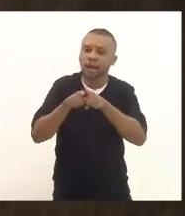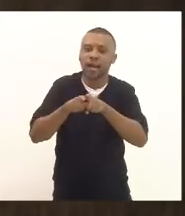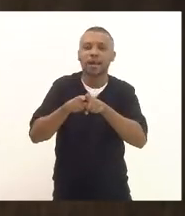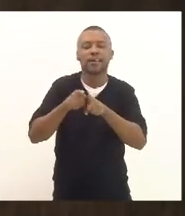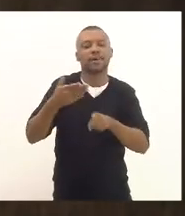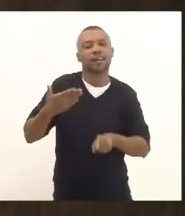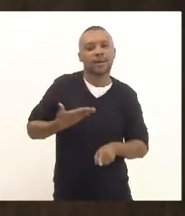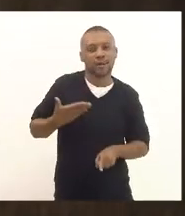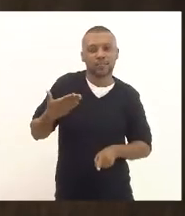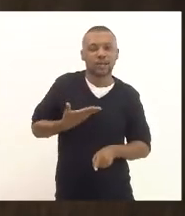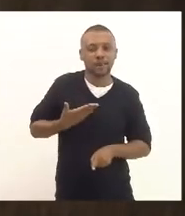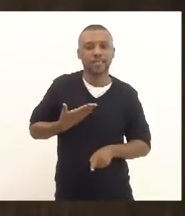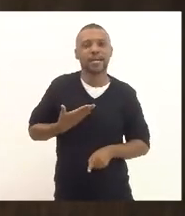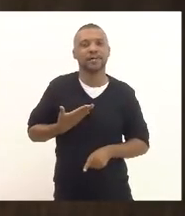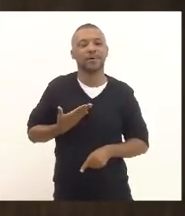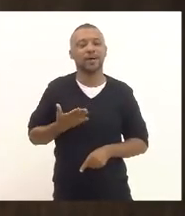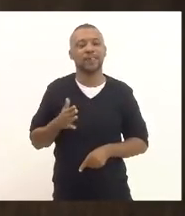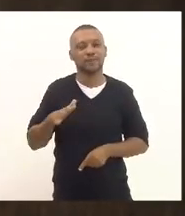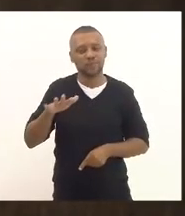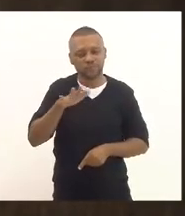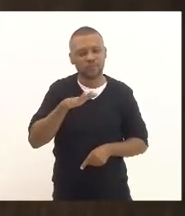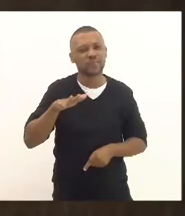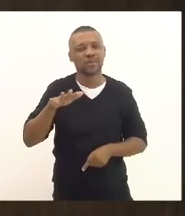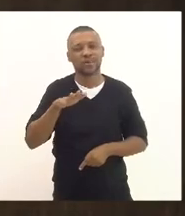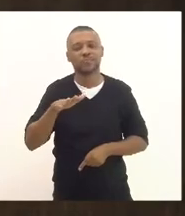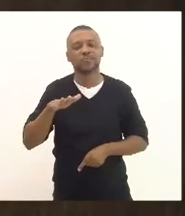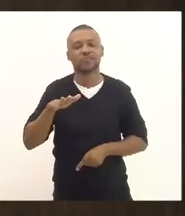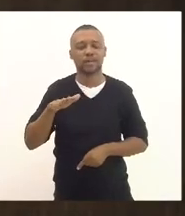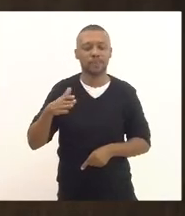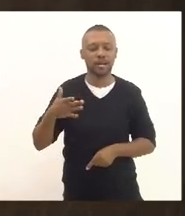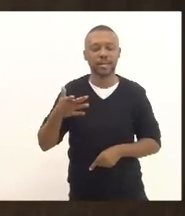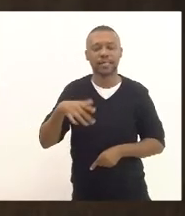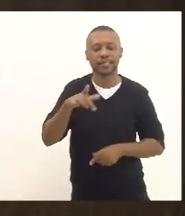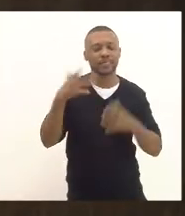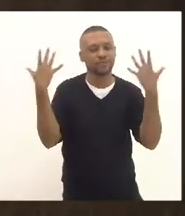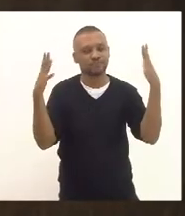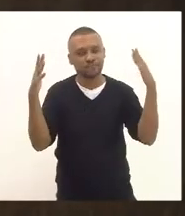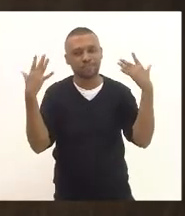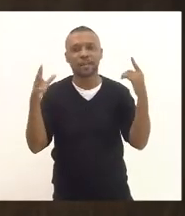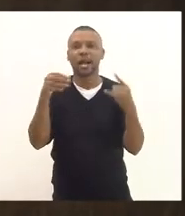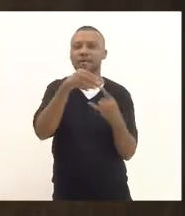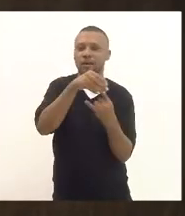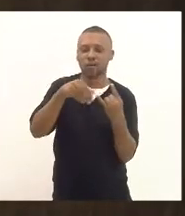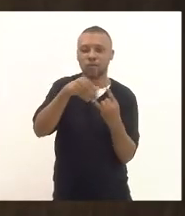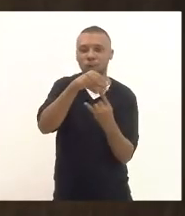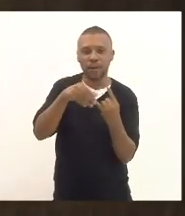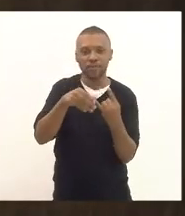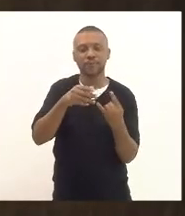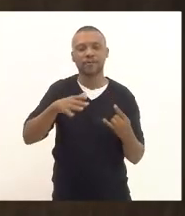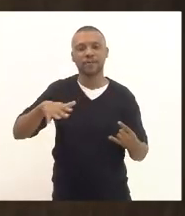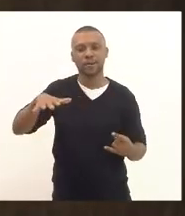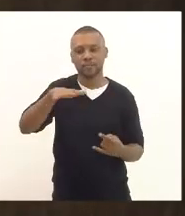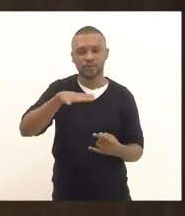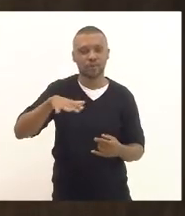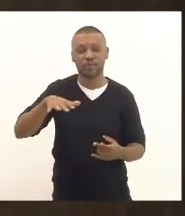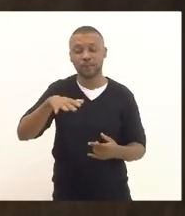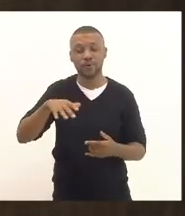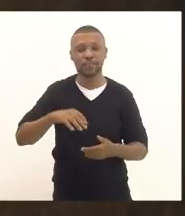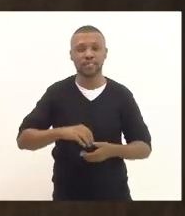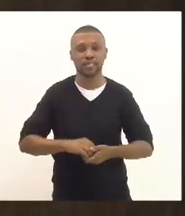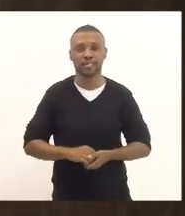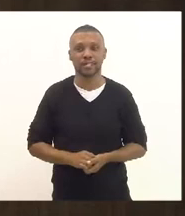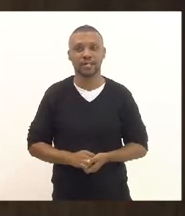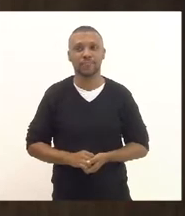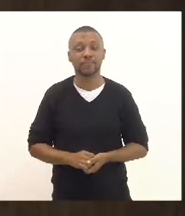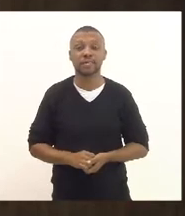meus companheiros de Parlamento nessa saudação a Fiocruz é impossível falar de convite